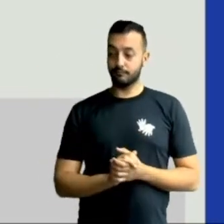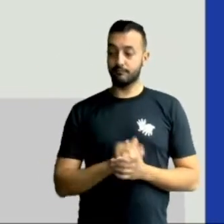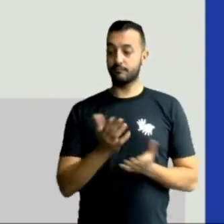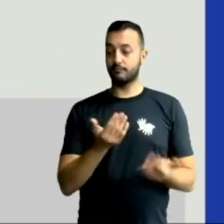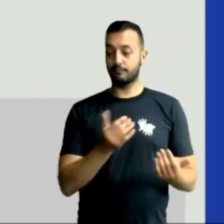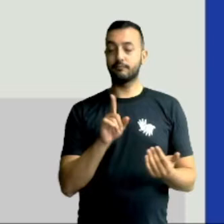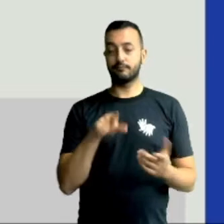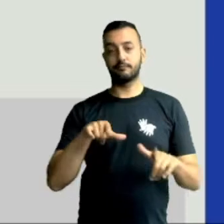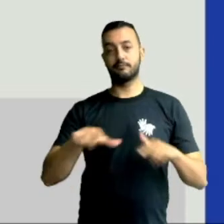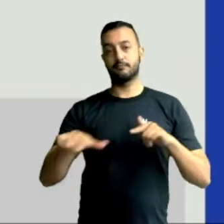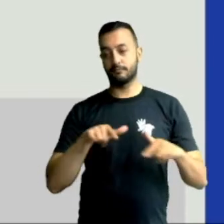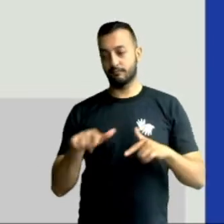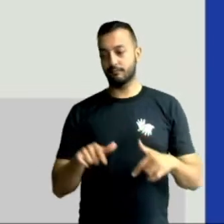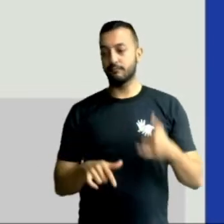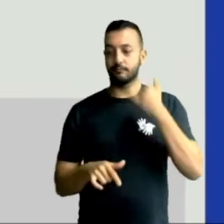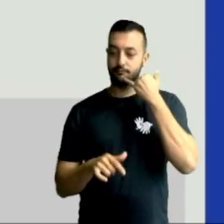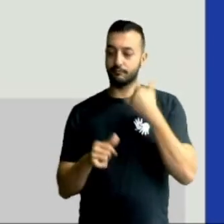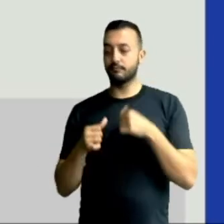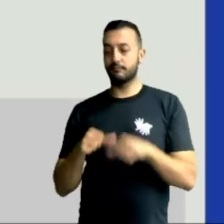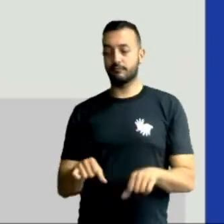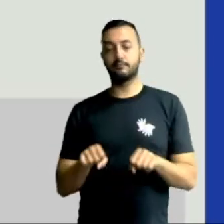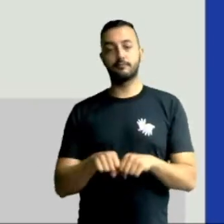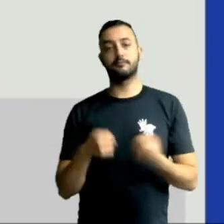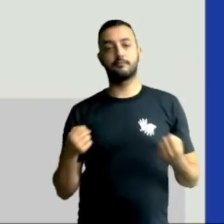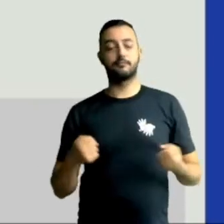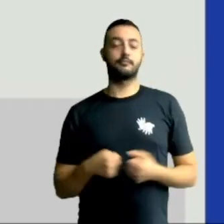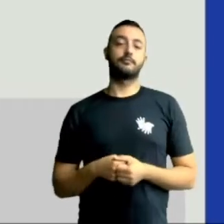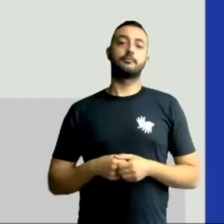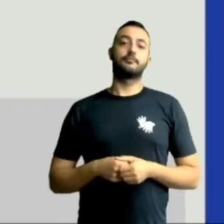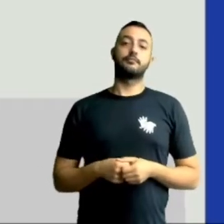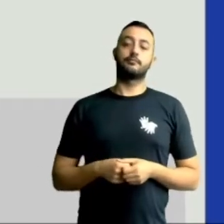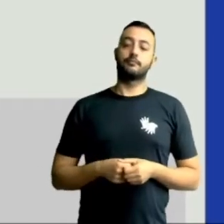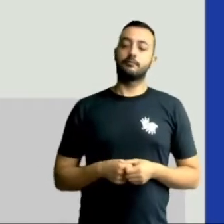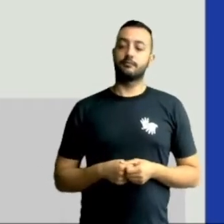é trabalhador, o celular está quebrado.